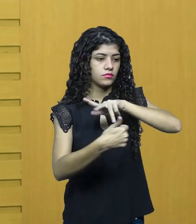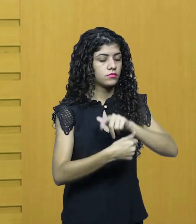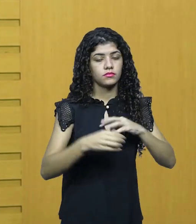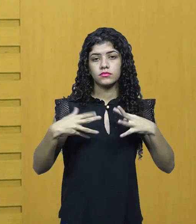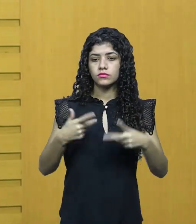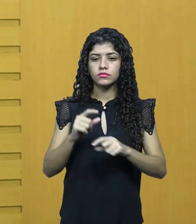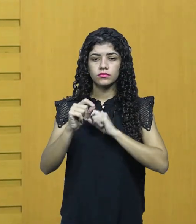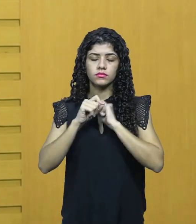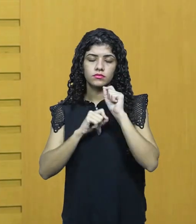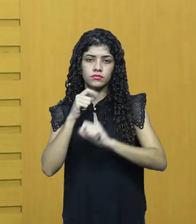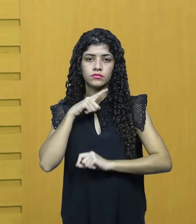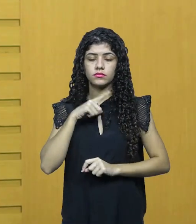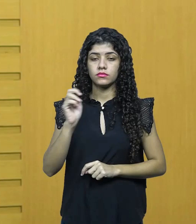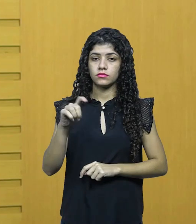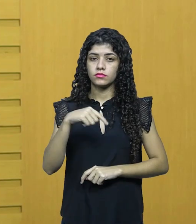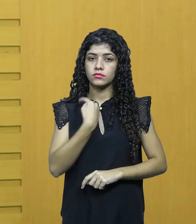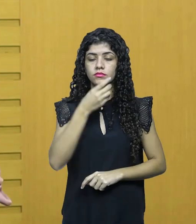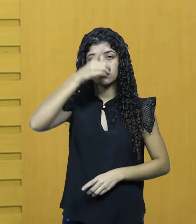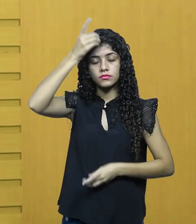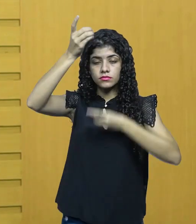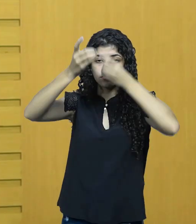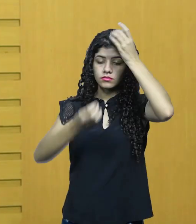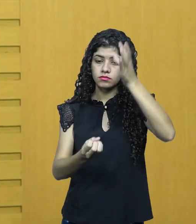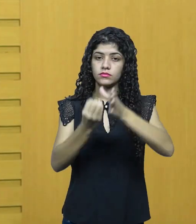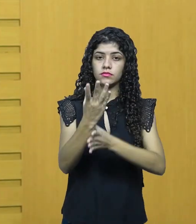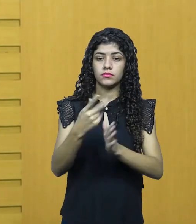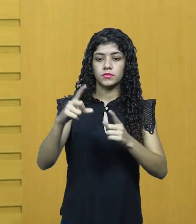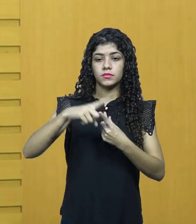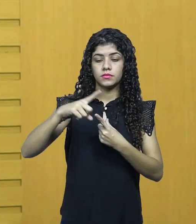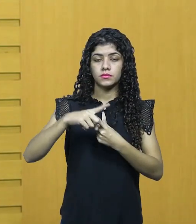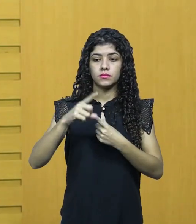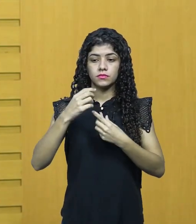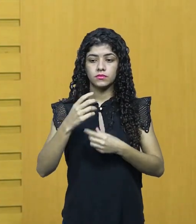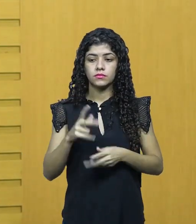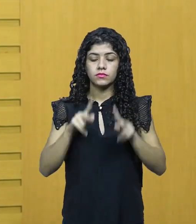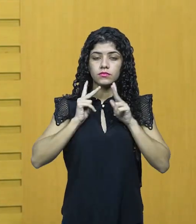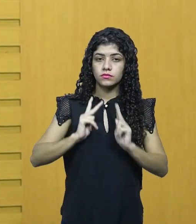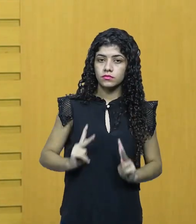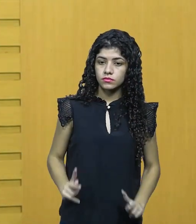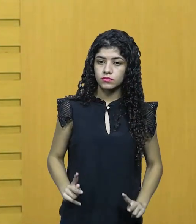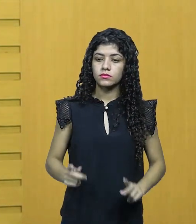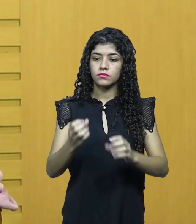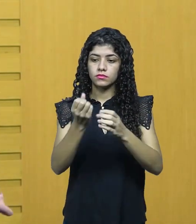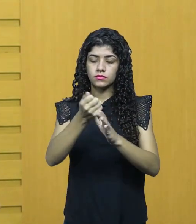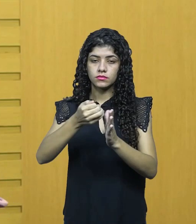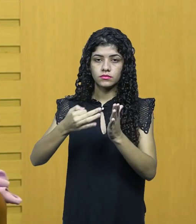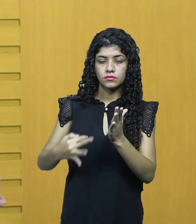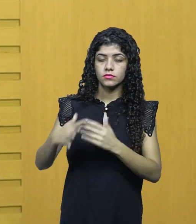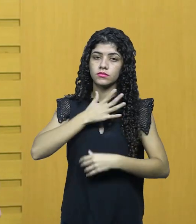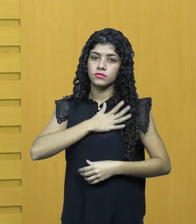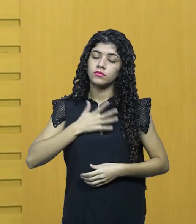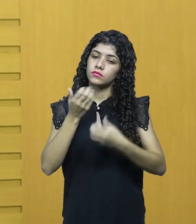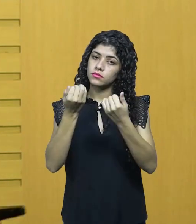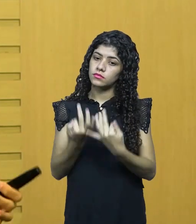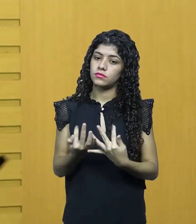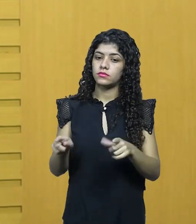é universal, nem tudo funciona para o nosso tipo de criatividade, para o nosso tipo de repertório, com aquilo também que a